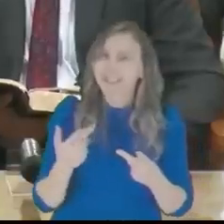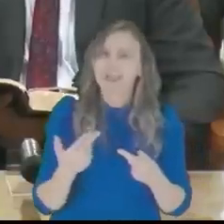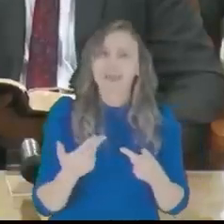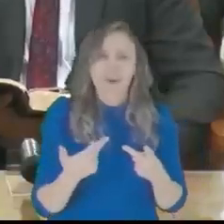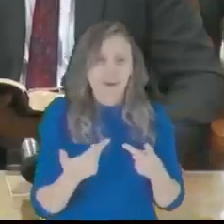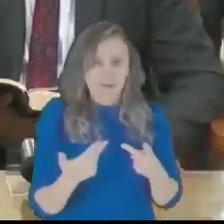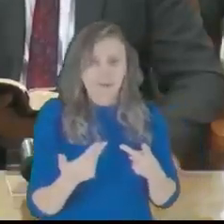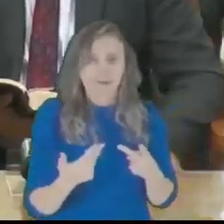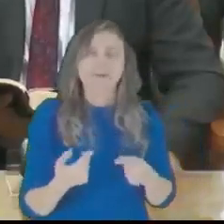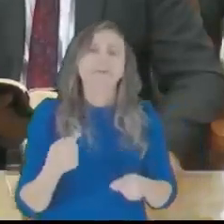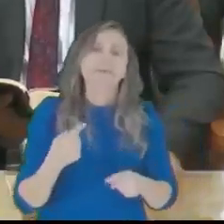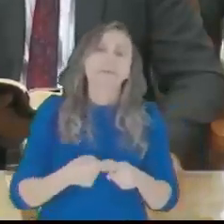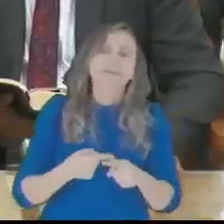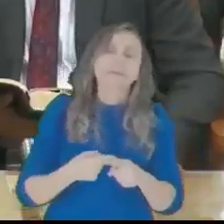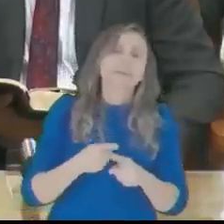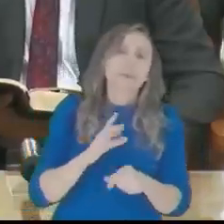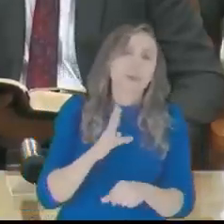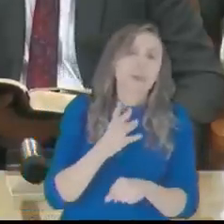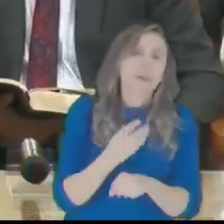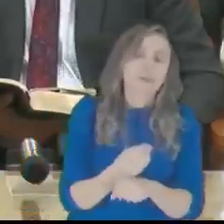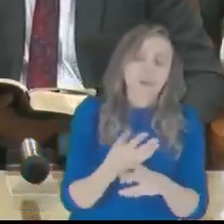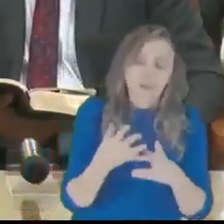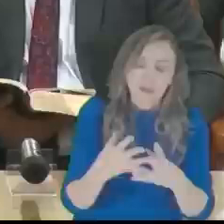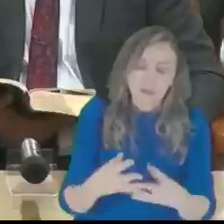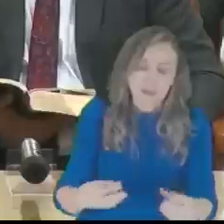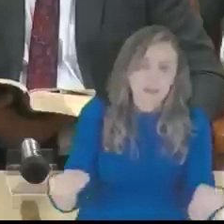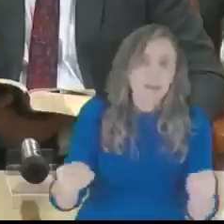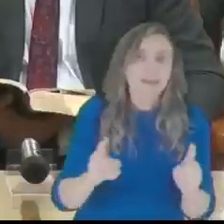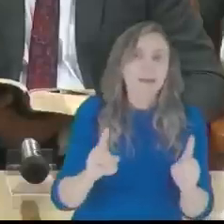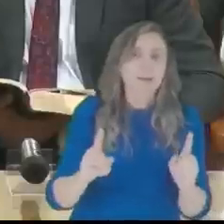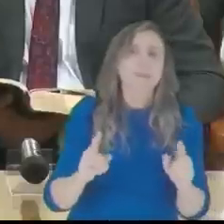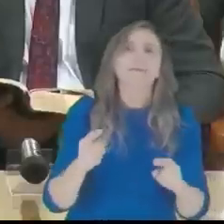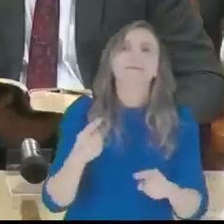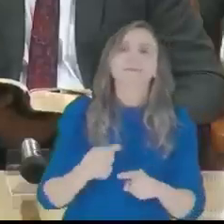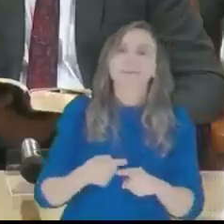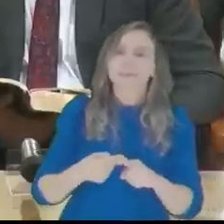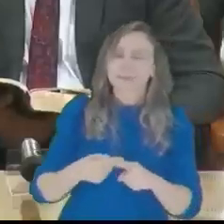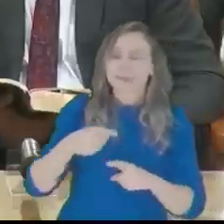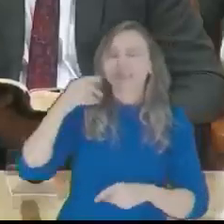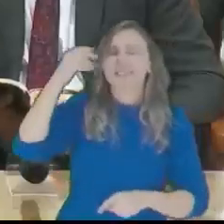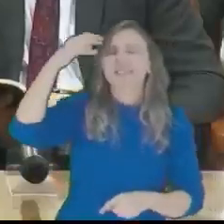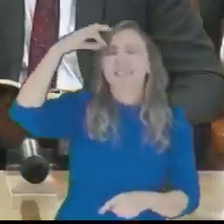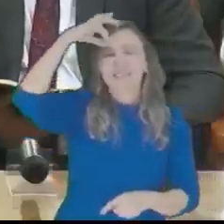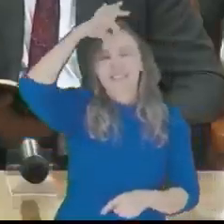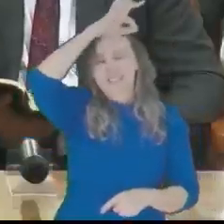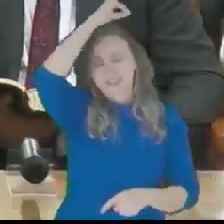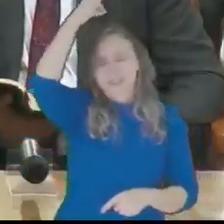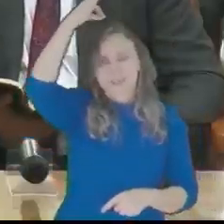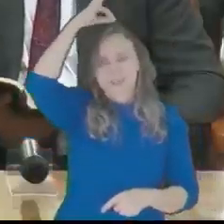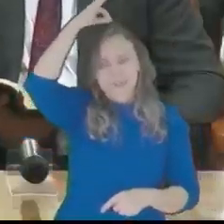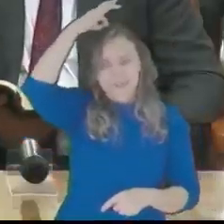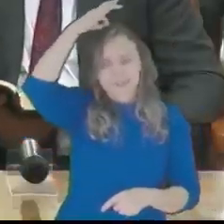Por que é que a igreja não perece? Porque o outro que veio é igualzinho a Jesus.